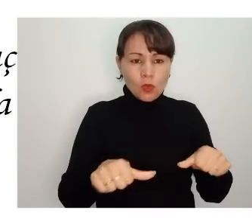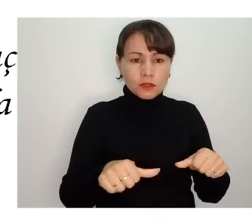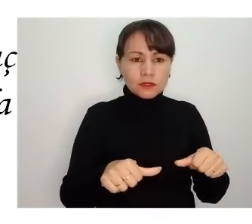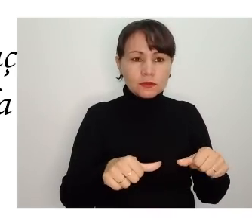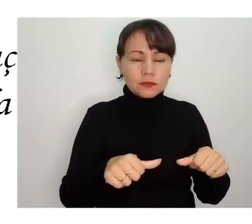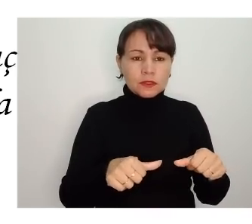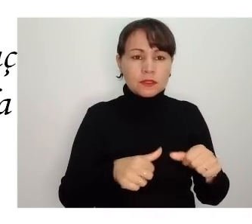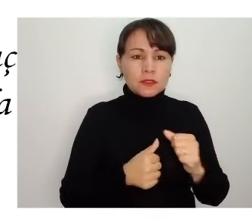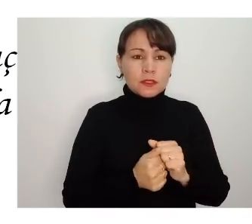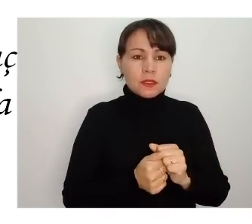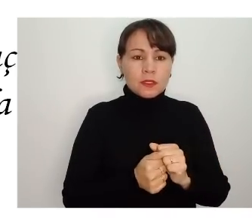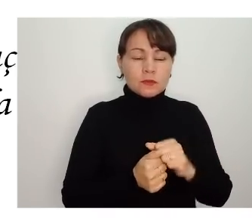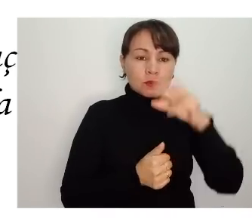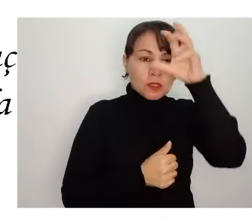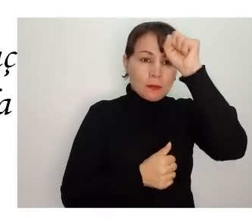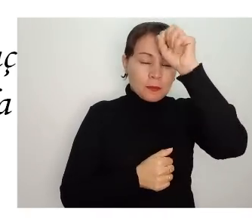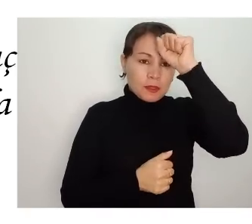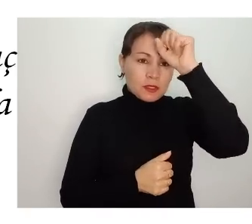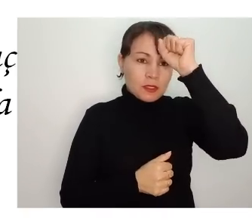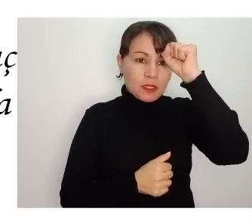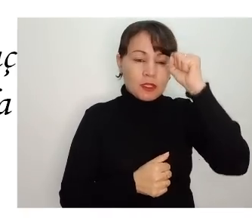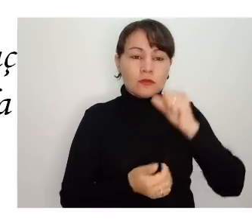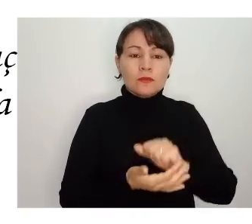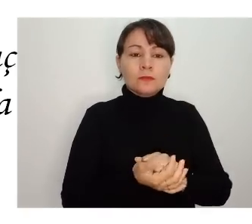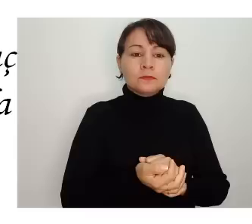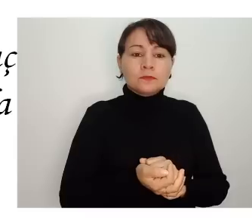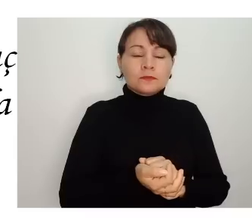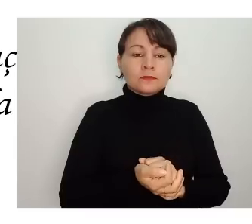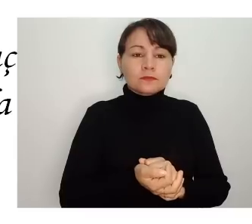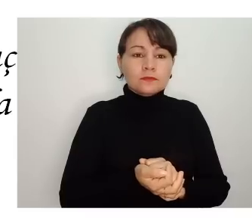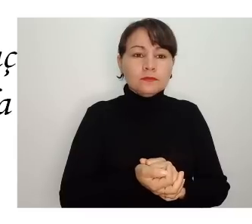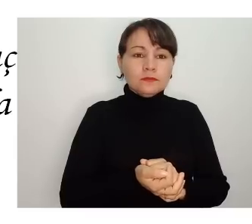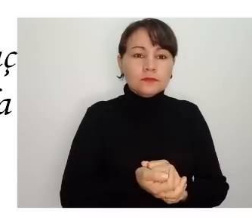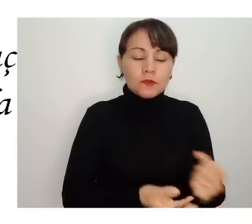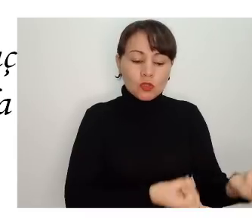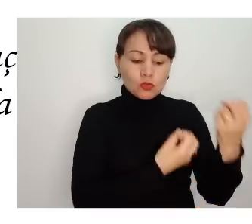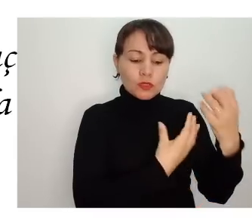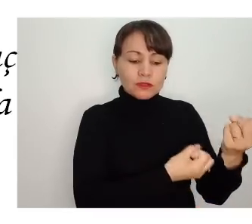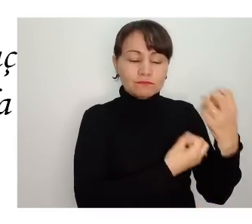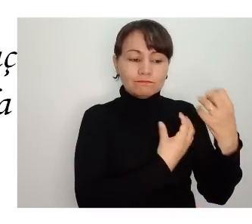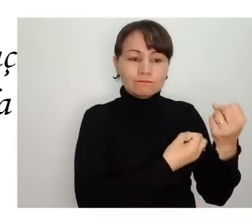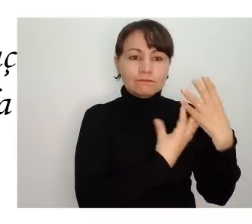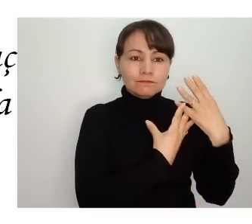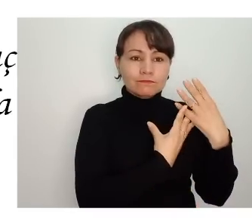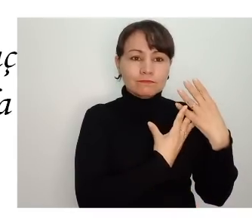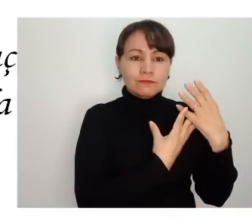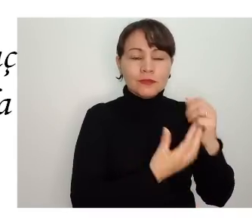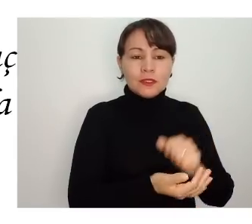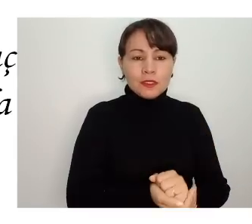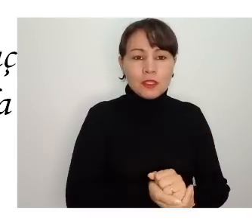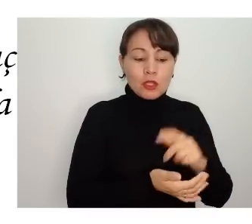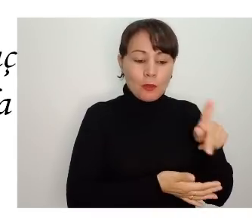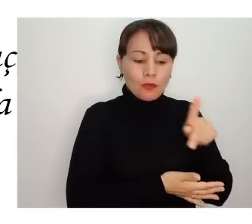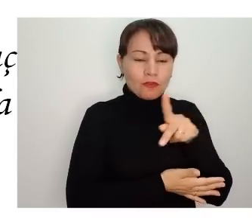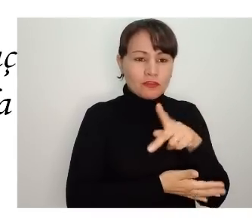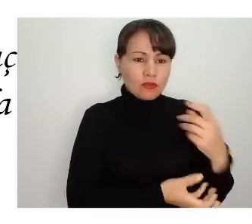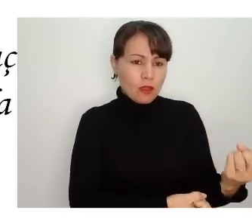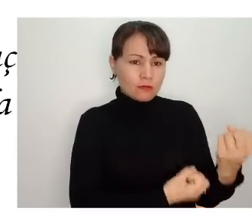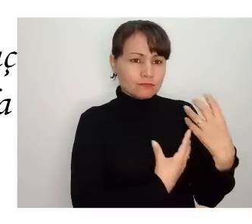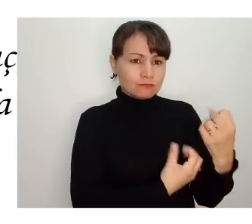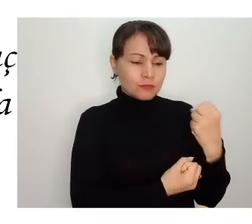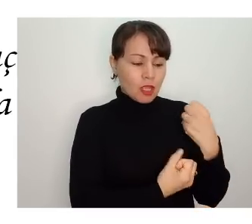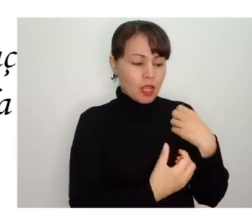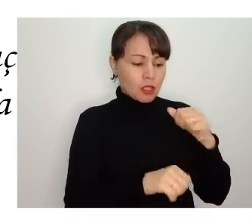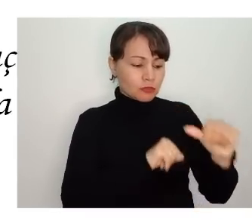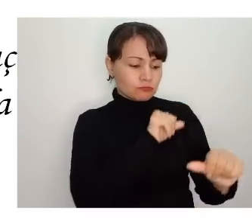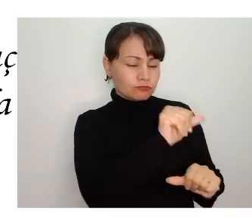Quando nós estamos aprendendo através do ensino transpessoal, que é através da professora